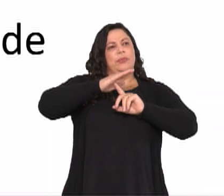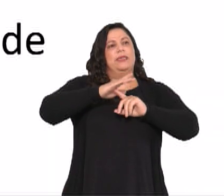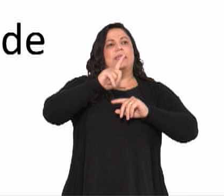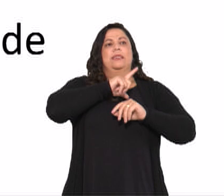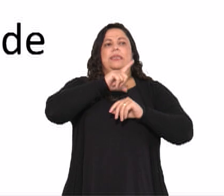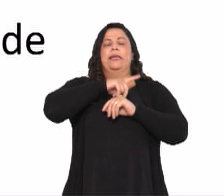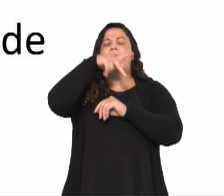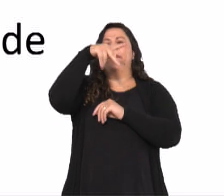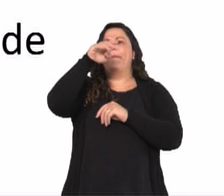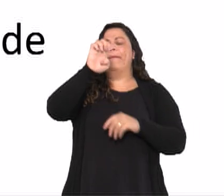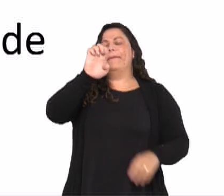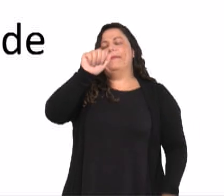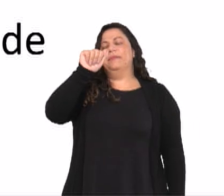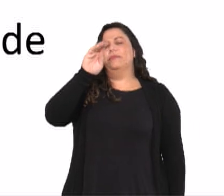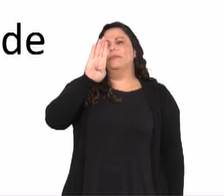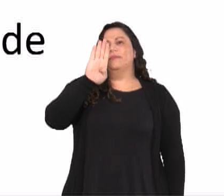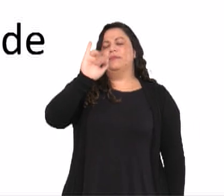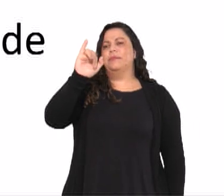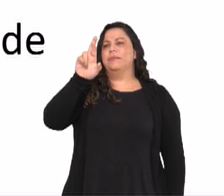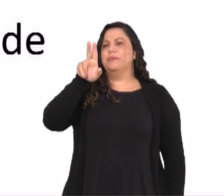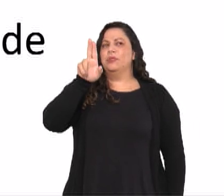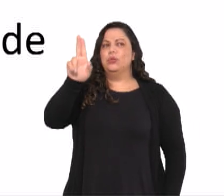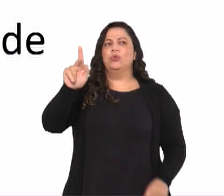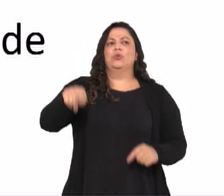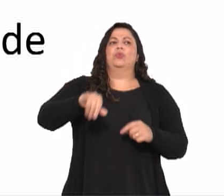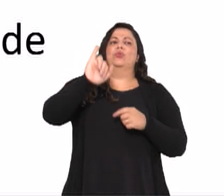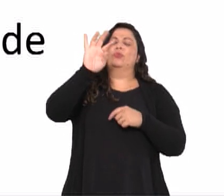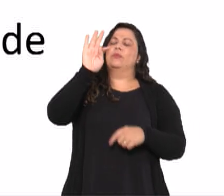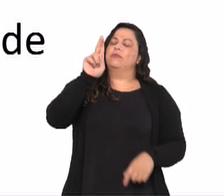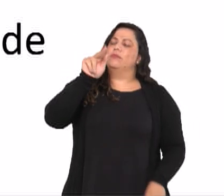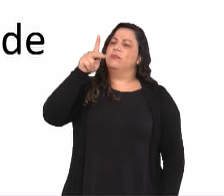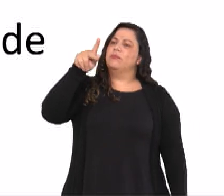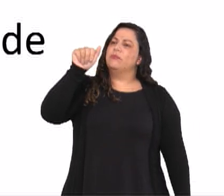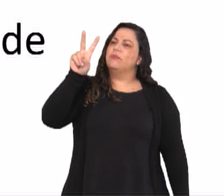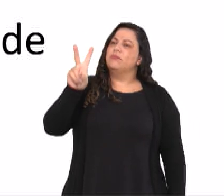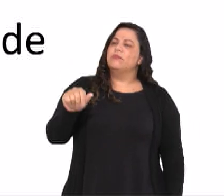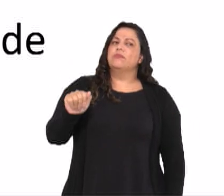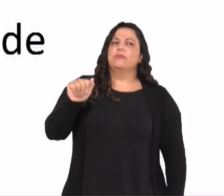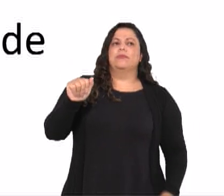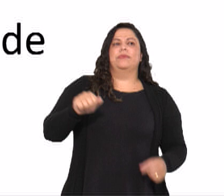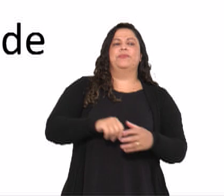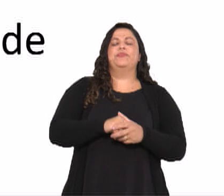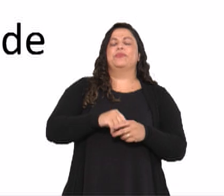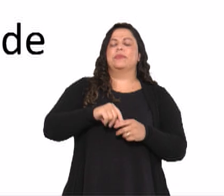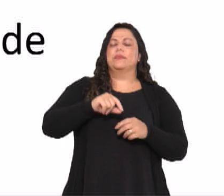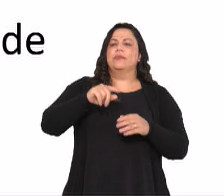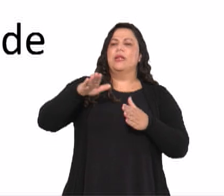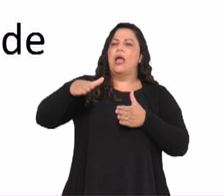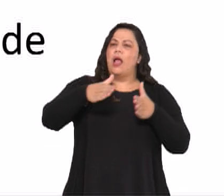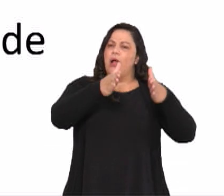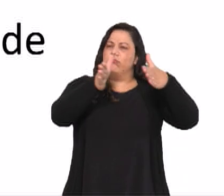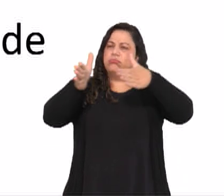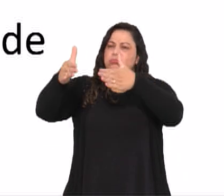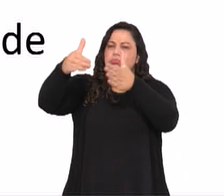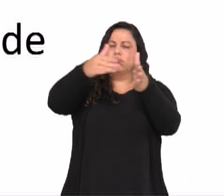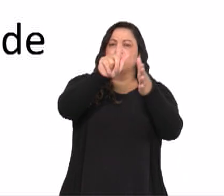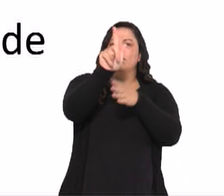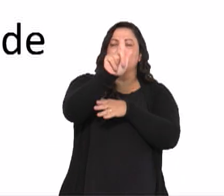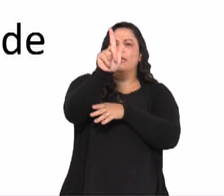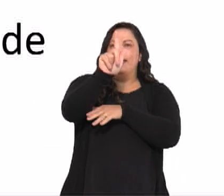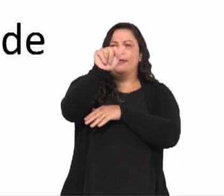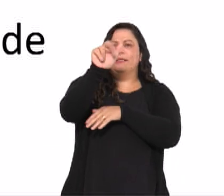do Itupava, o caminho da Graciosa, o caminho do Arraial. Então, todos esses caminhos aqui eram caminhos que ligavam